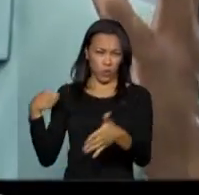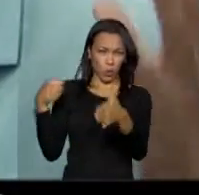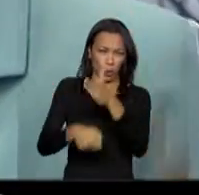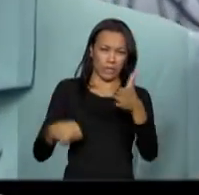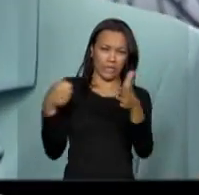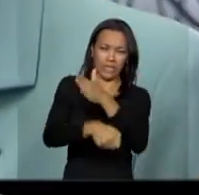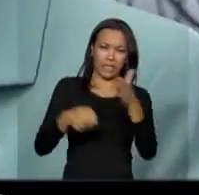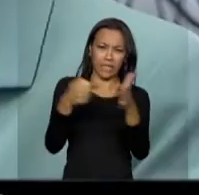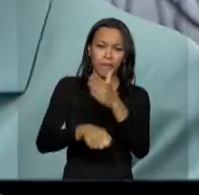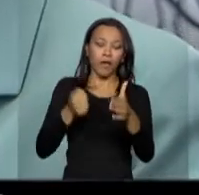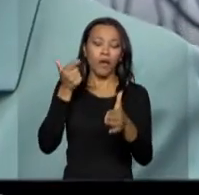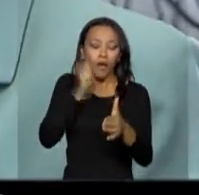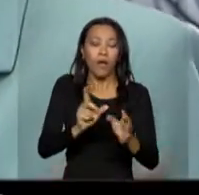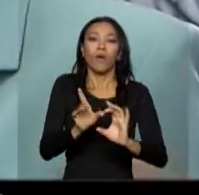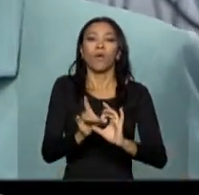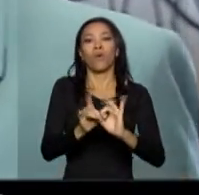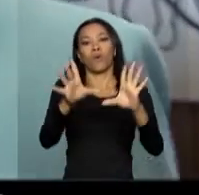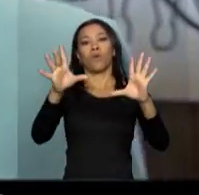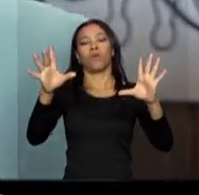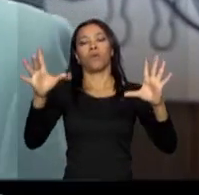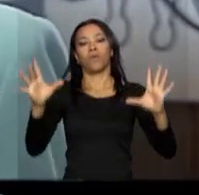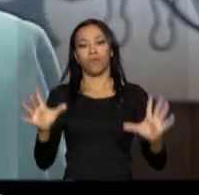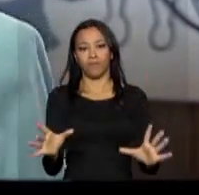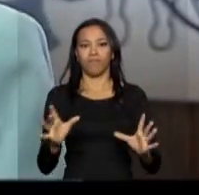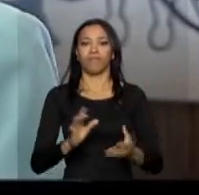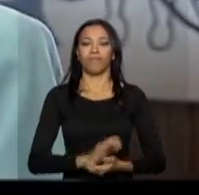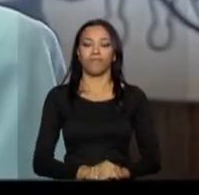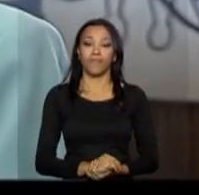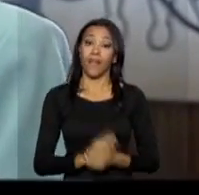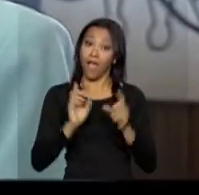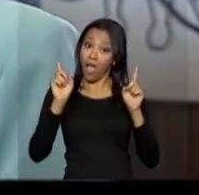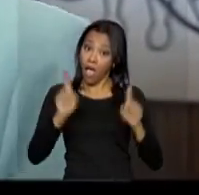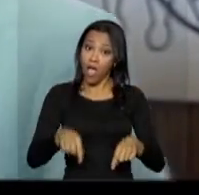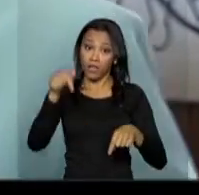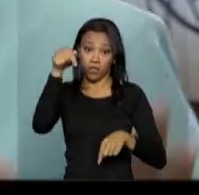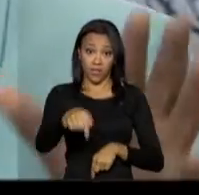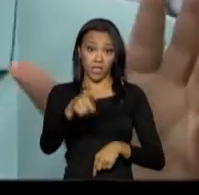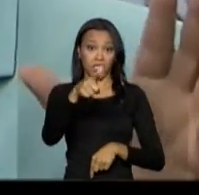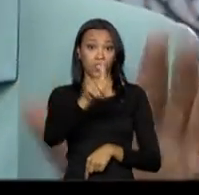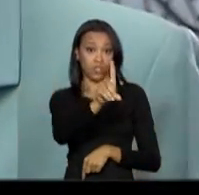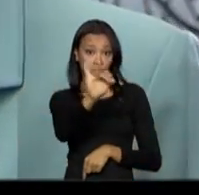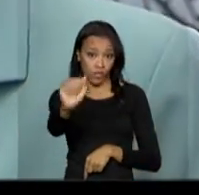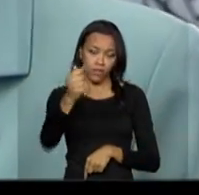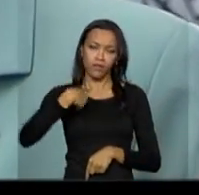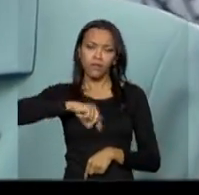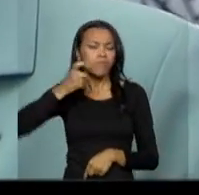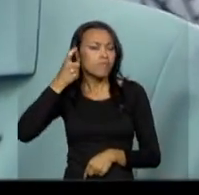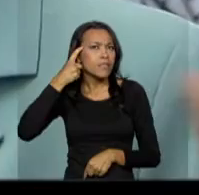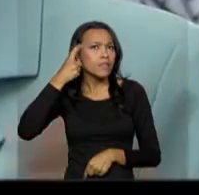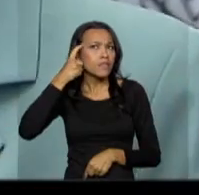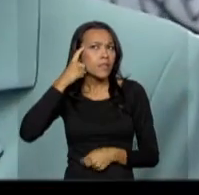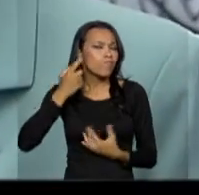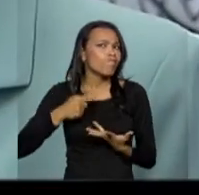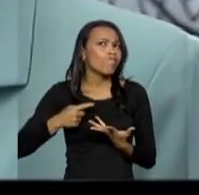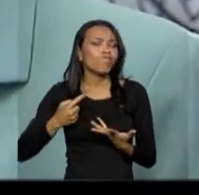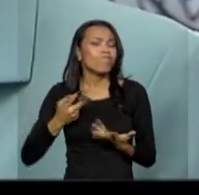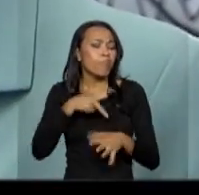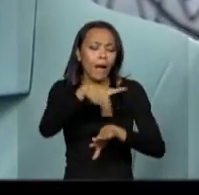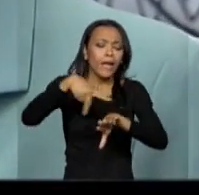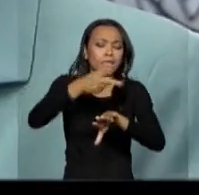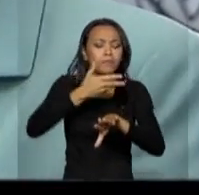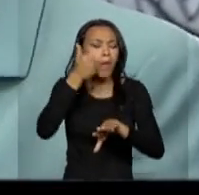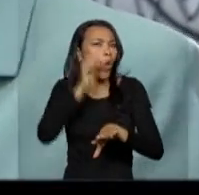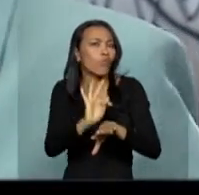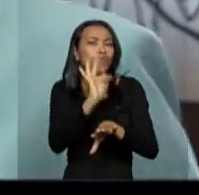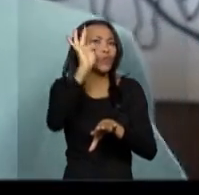por um Brasil forte, livre e independente. É neste dia que devemos pensar qual país queremos para